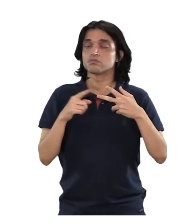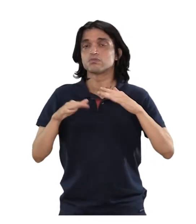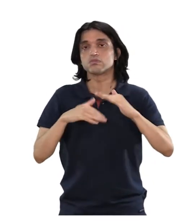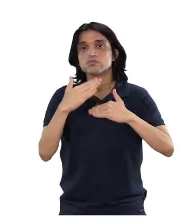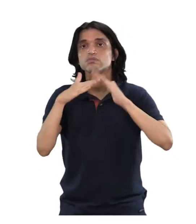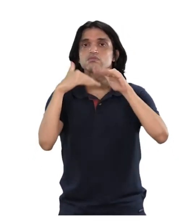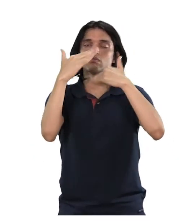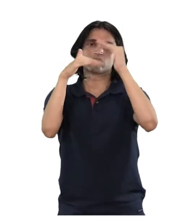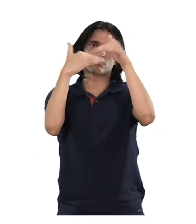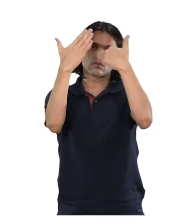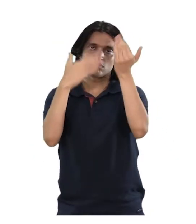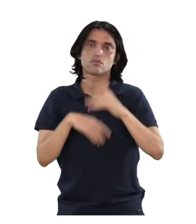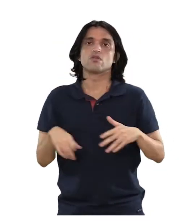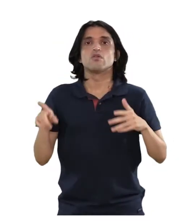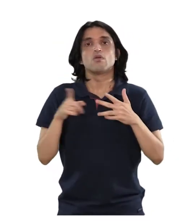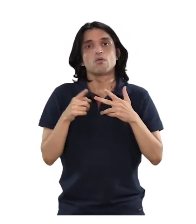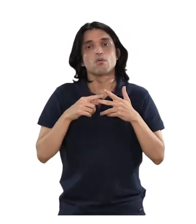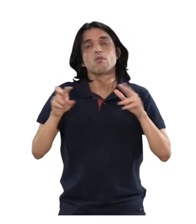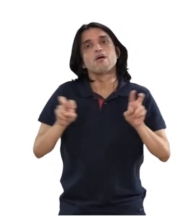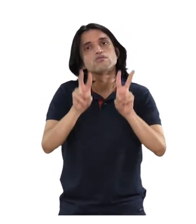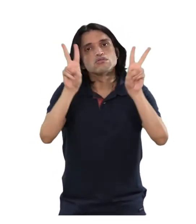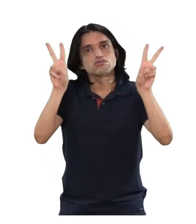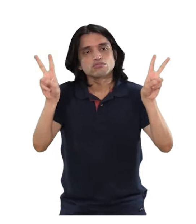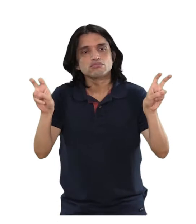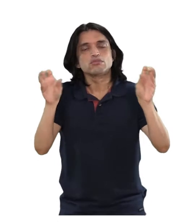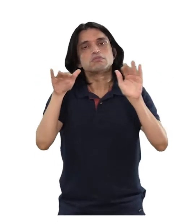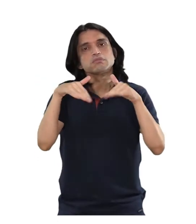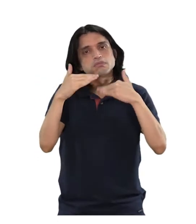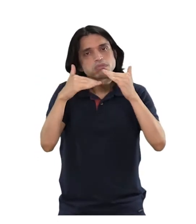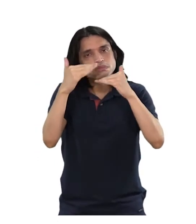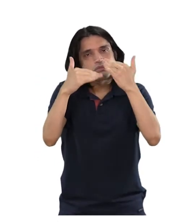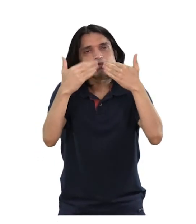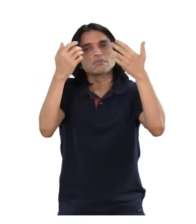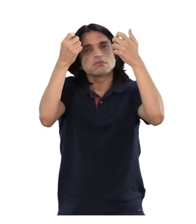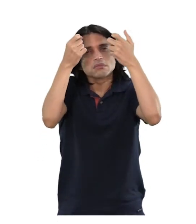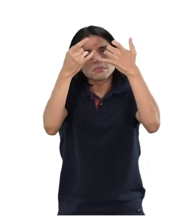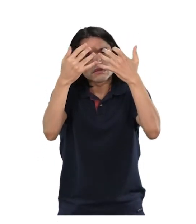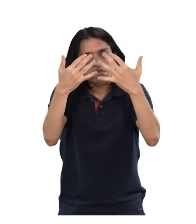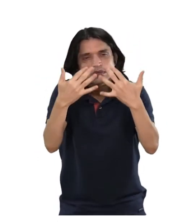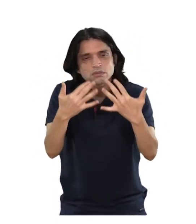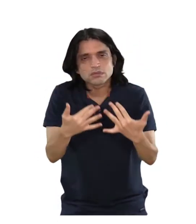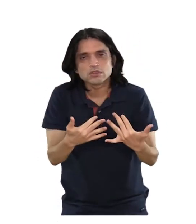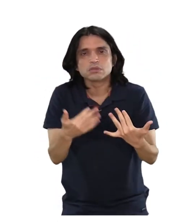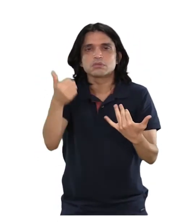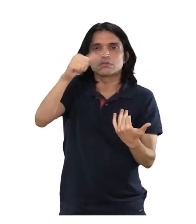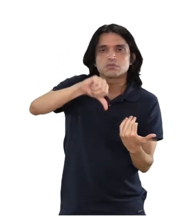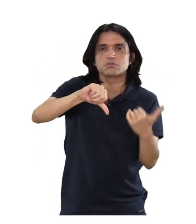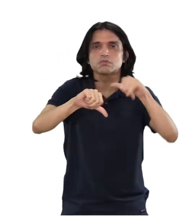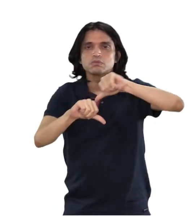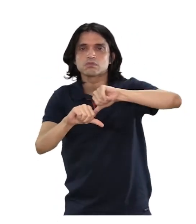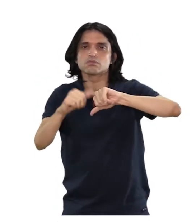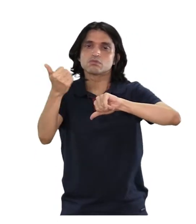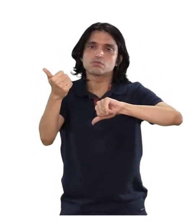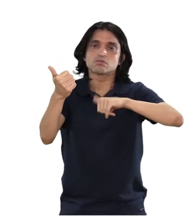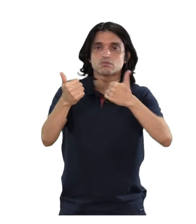desenvolvimento, onde o assunto é explicado de forma detalhada, abordando os principais pontos positivos e negativos. E,